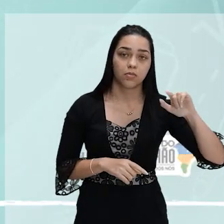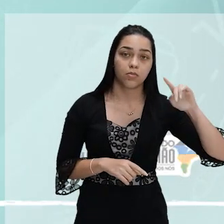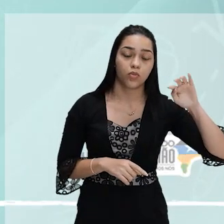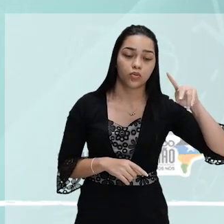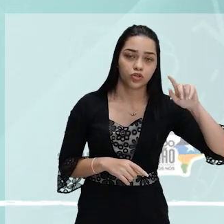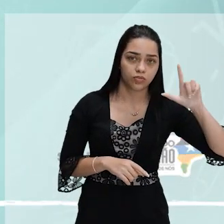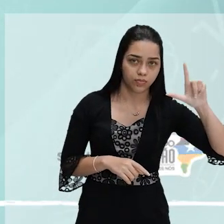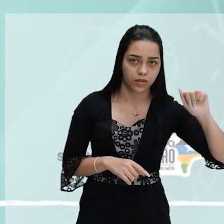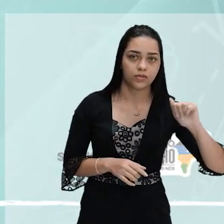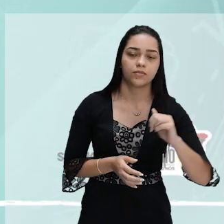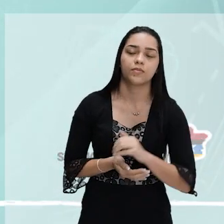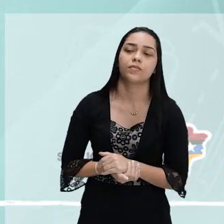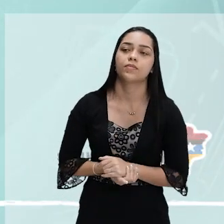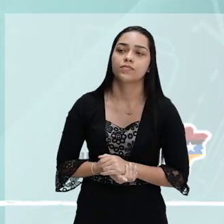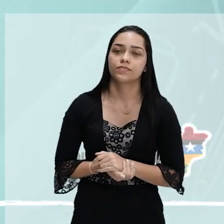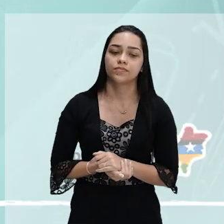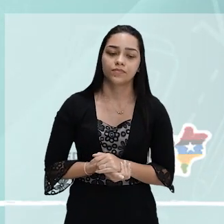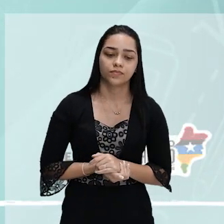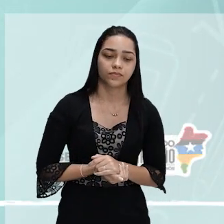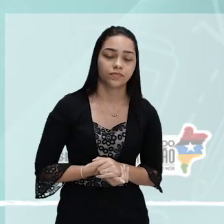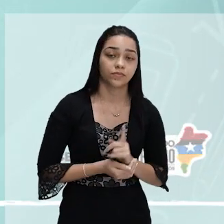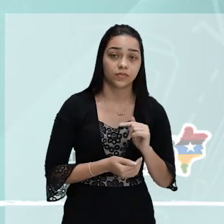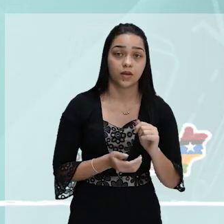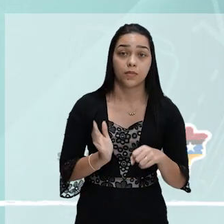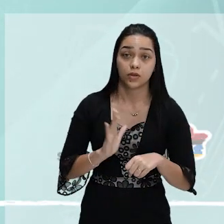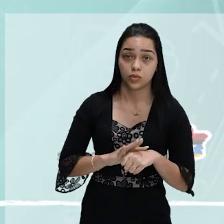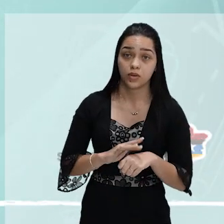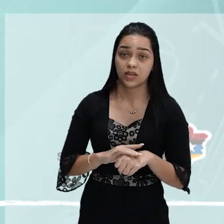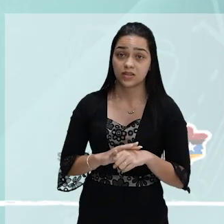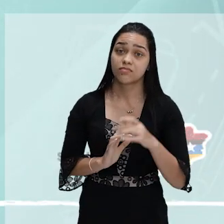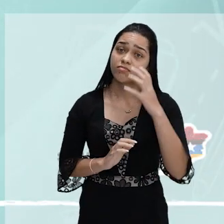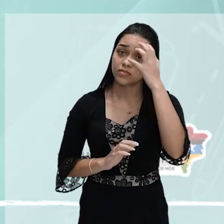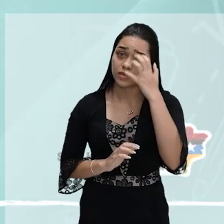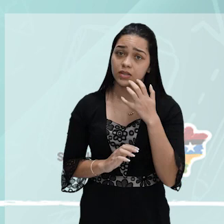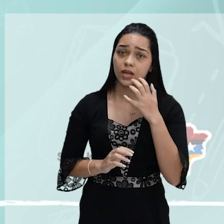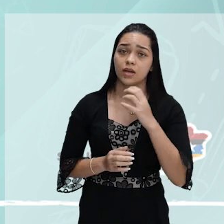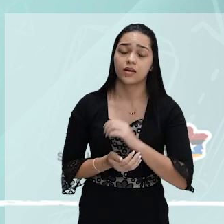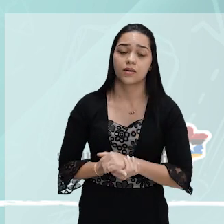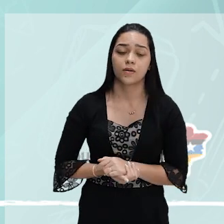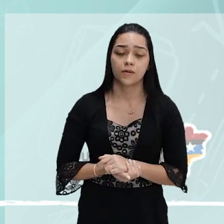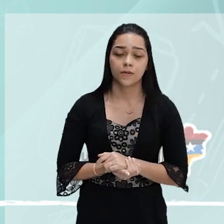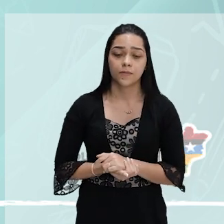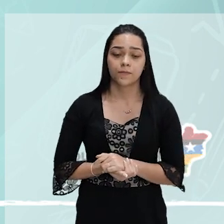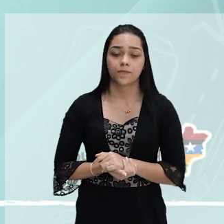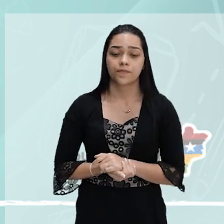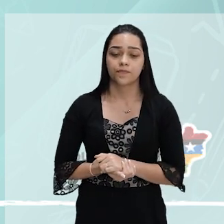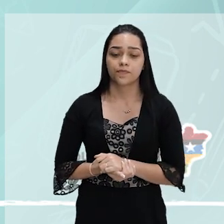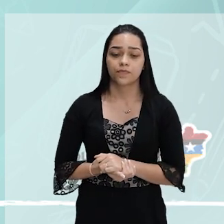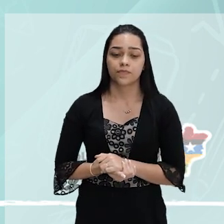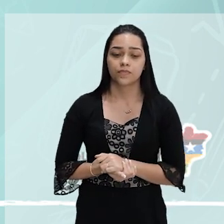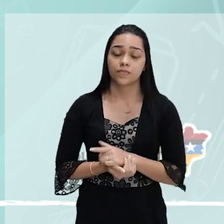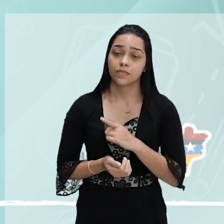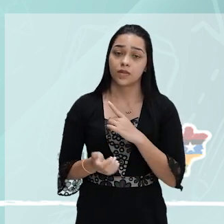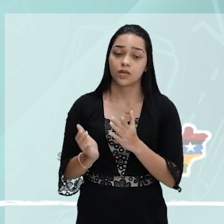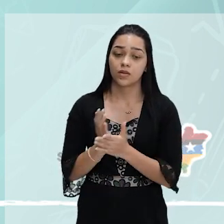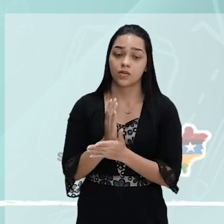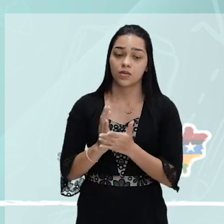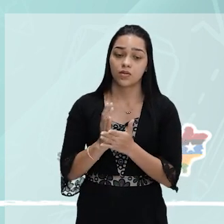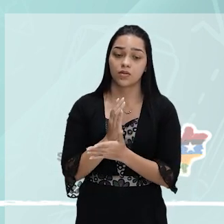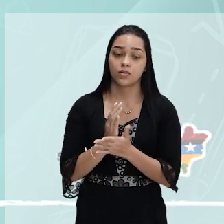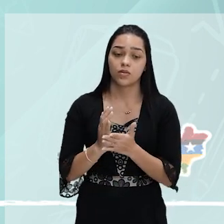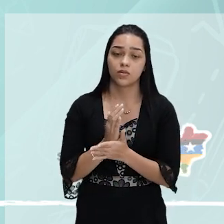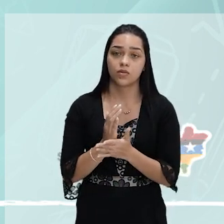múltipla, tá? Esclerose múltipla, uma doença muito séria, né? E essa doença, ela tem algumas características, a